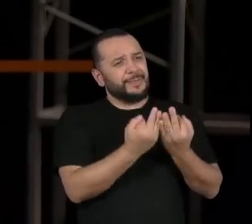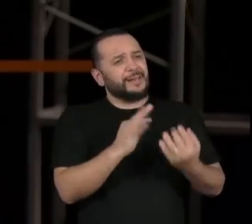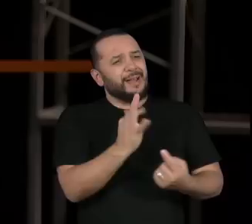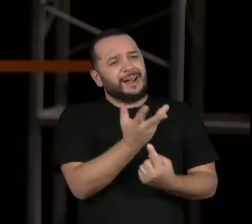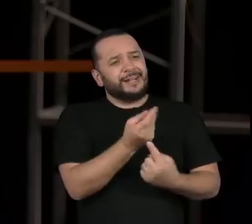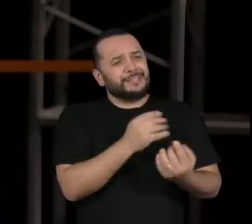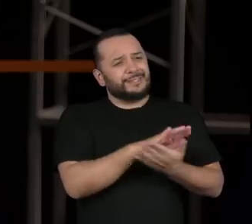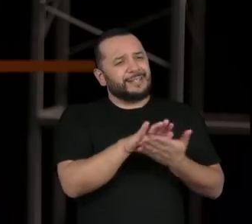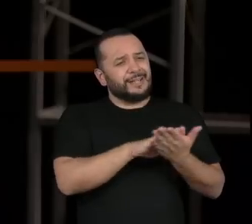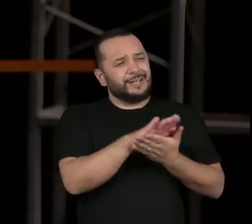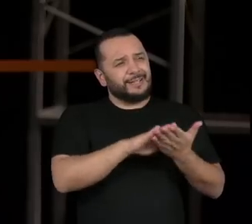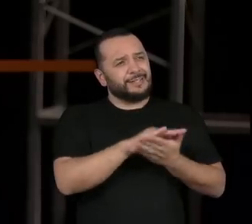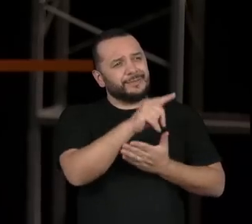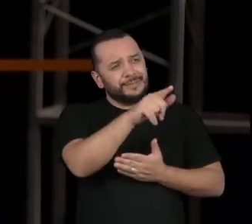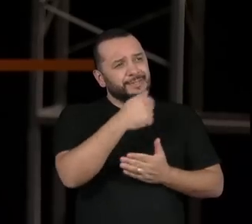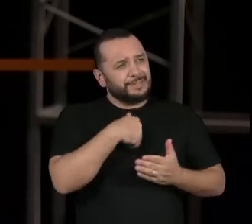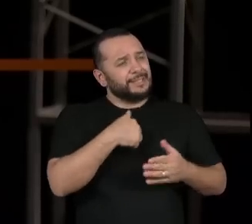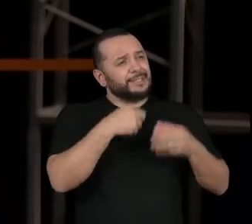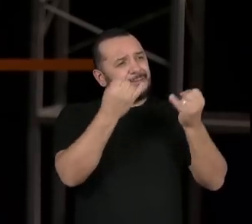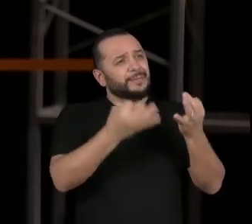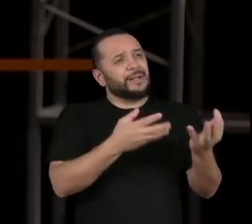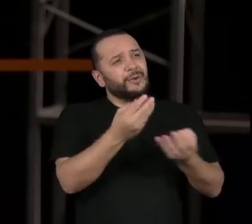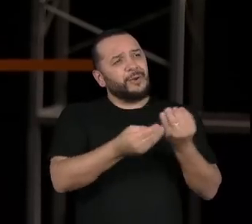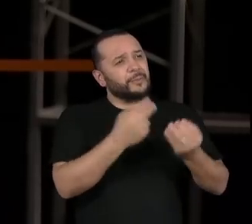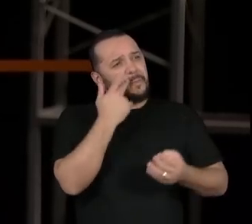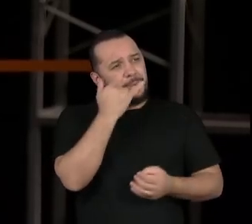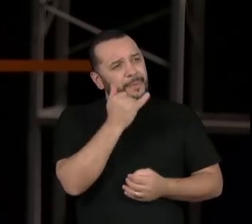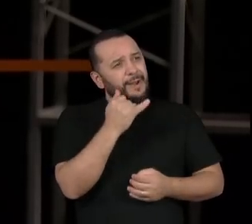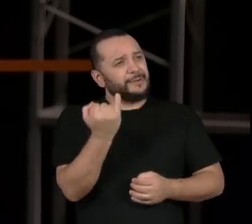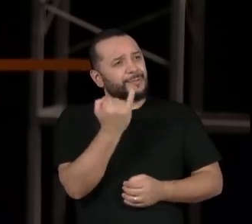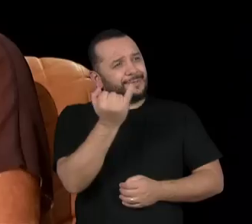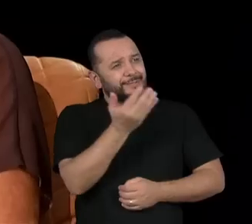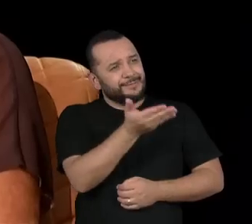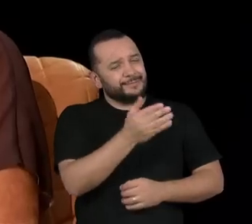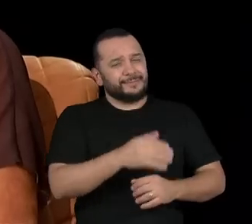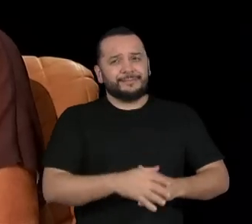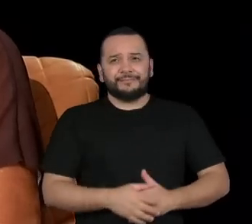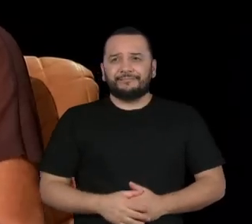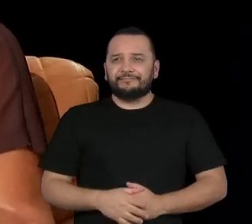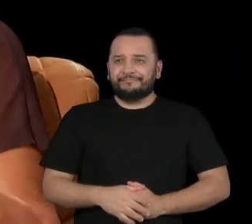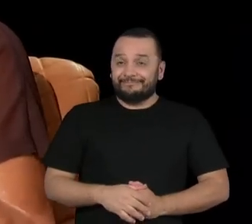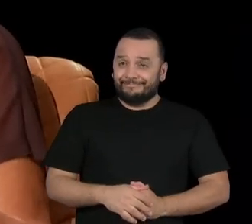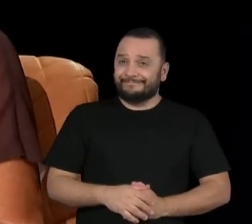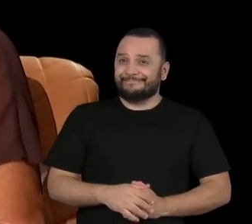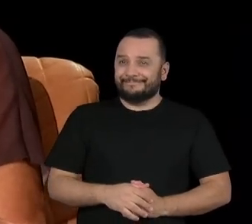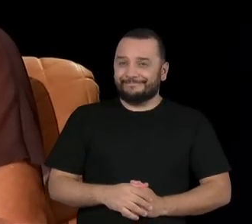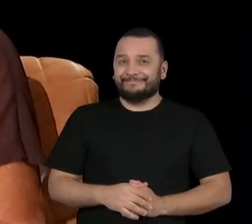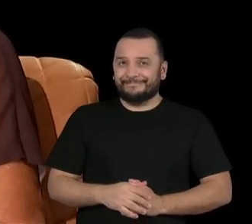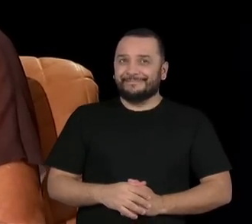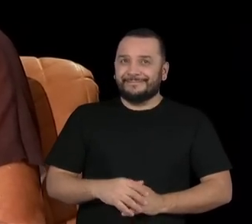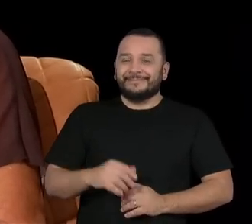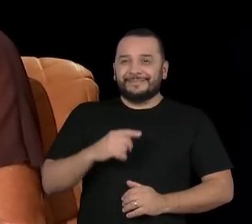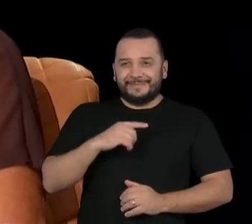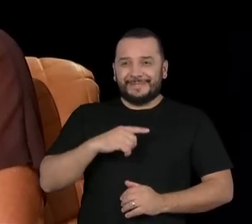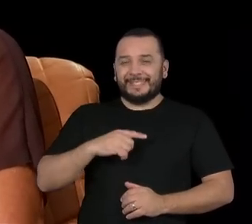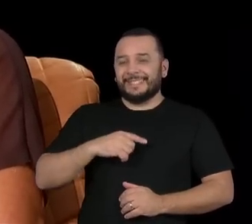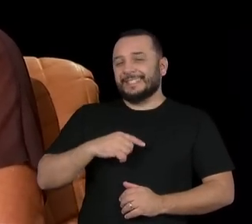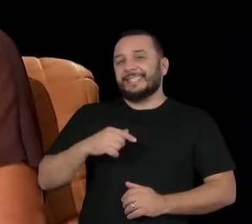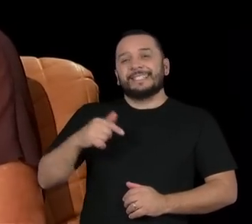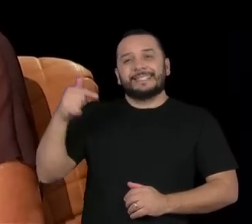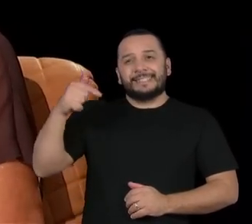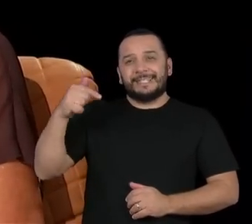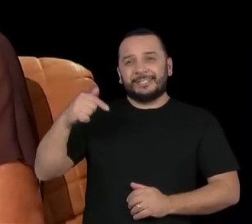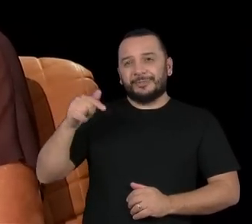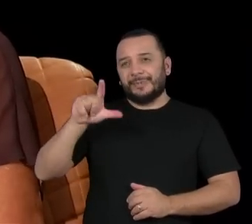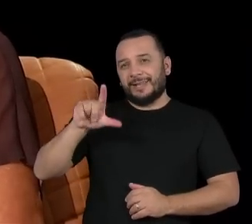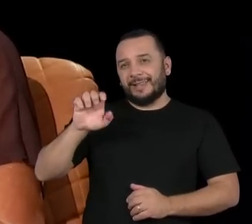para falar desse pai, que foi uma figura importante por lá. Era Sétima Légua e, ao mesmo tempo,